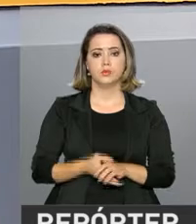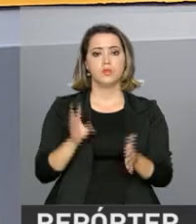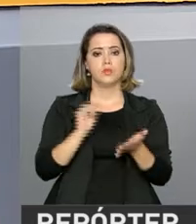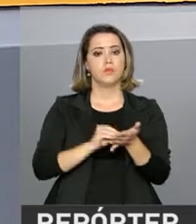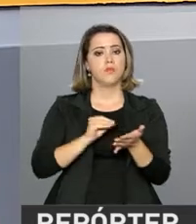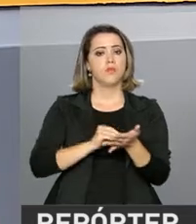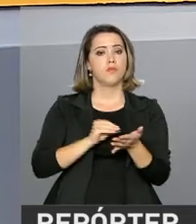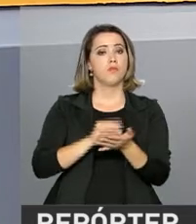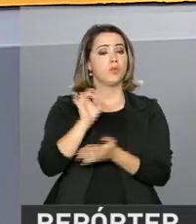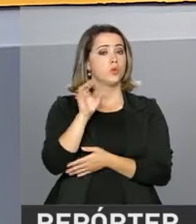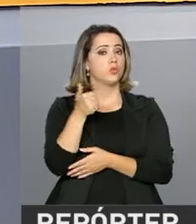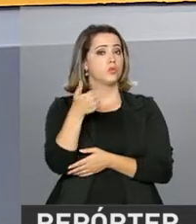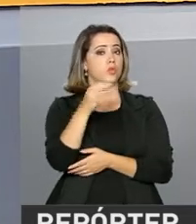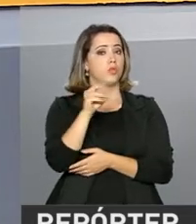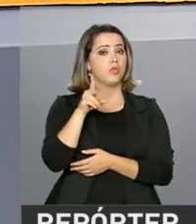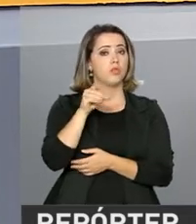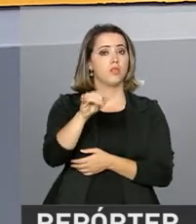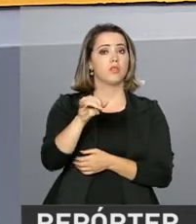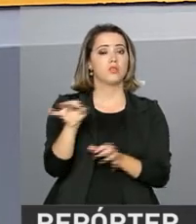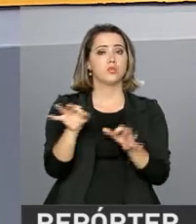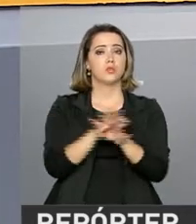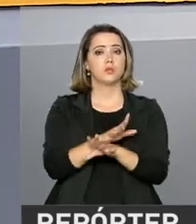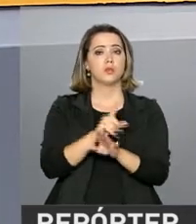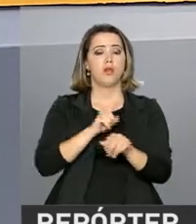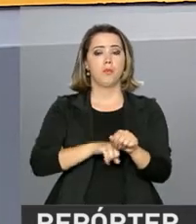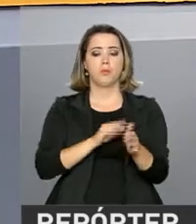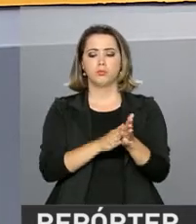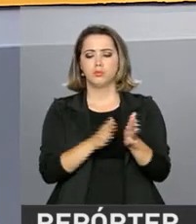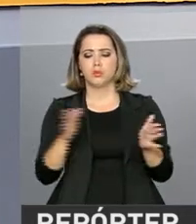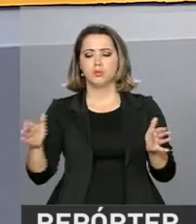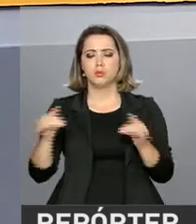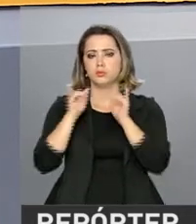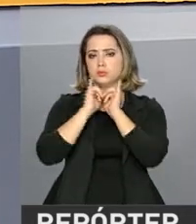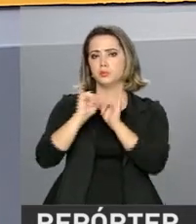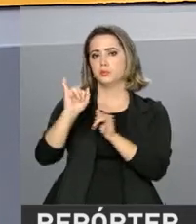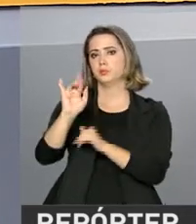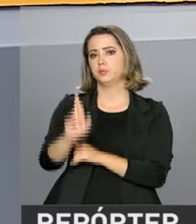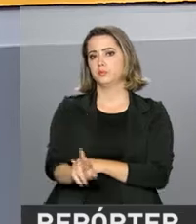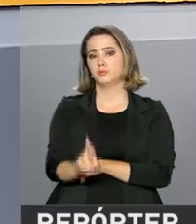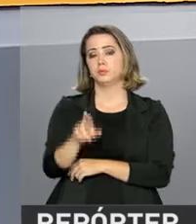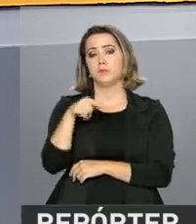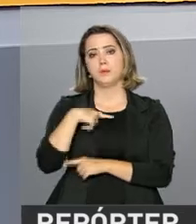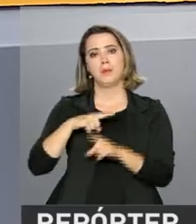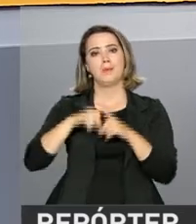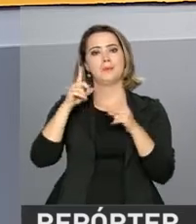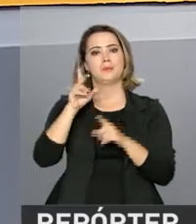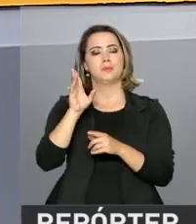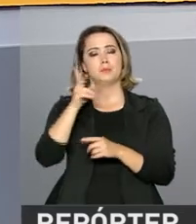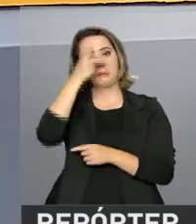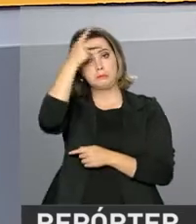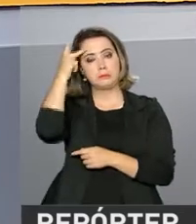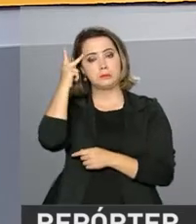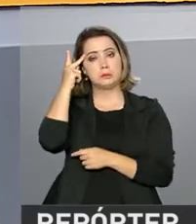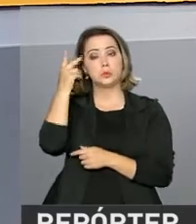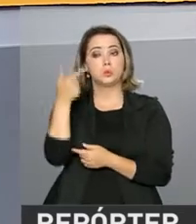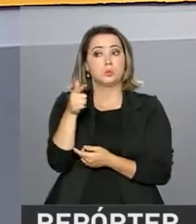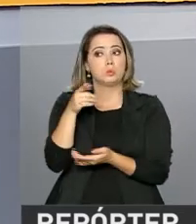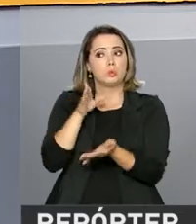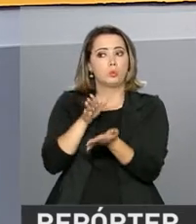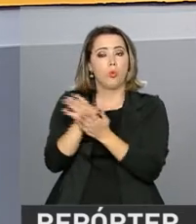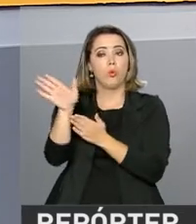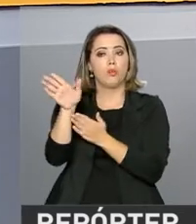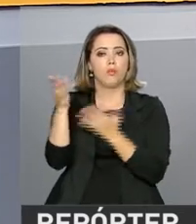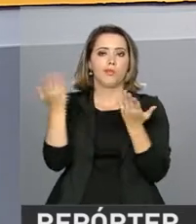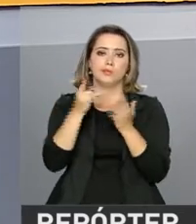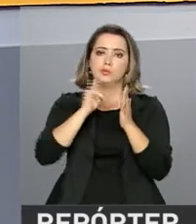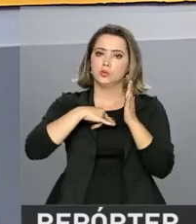Faltam apenas 10 dias para o fim do prazo de entrega da declaração do Imposto de Renda, mas nem todo mundo enviou o documento.